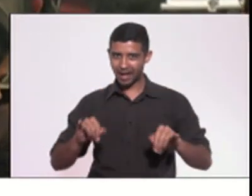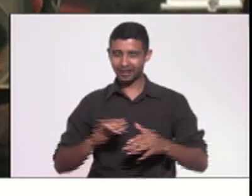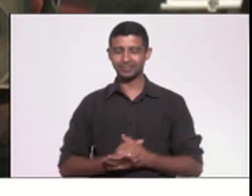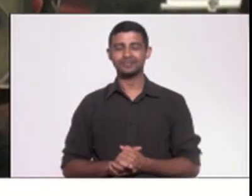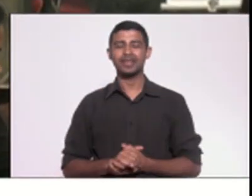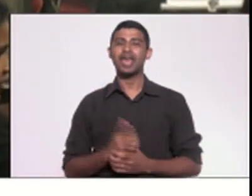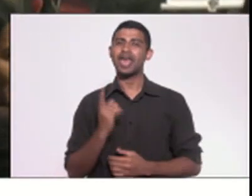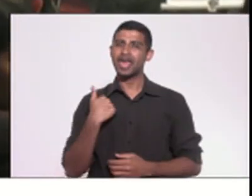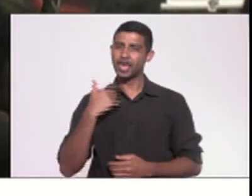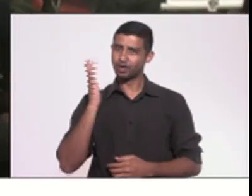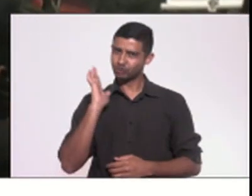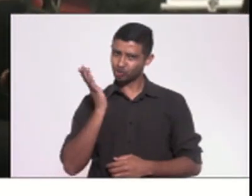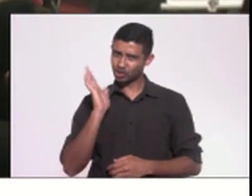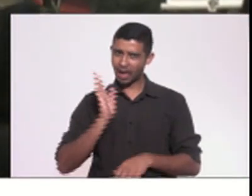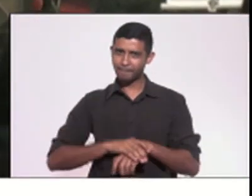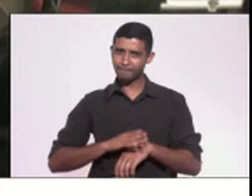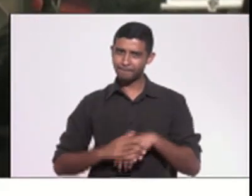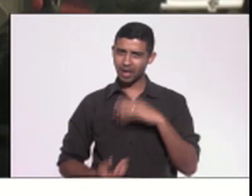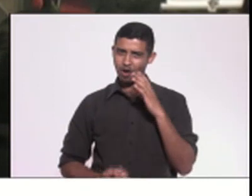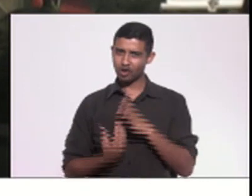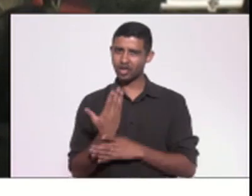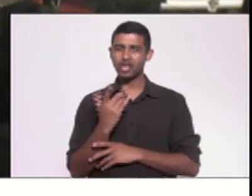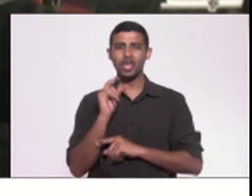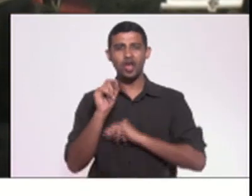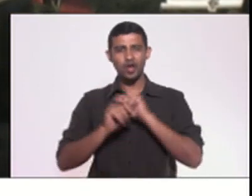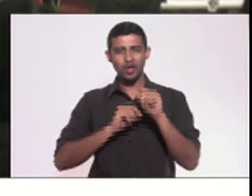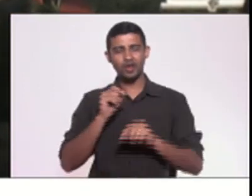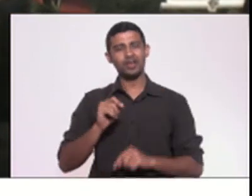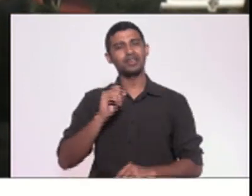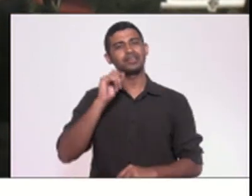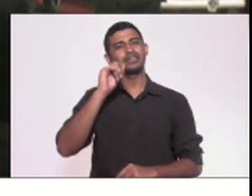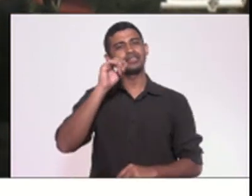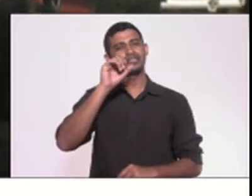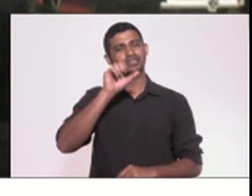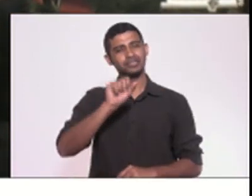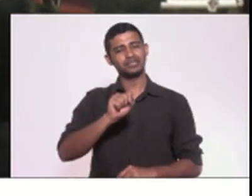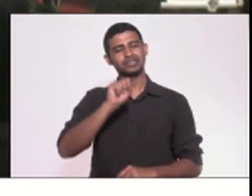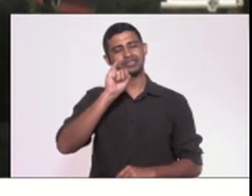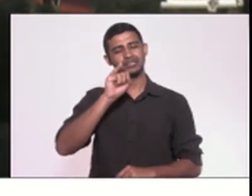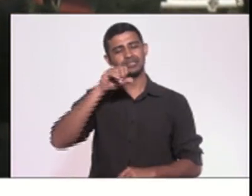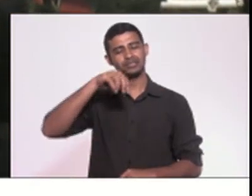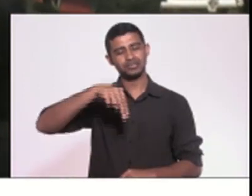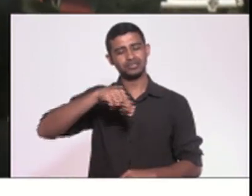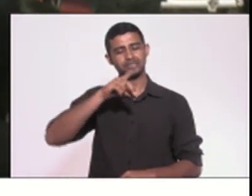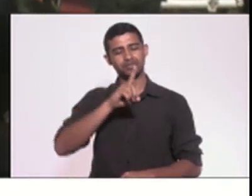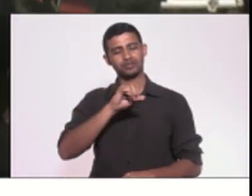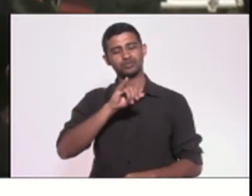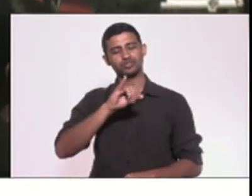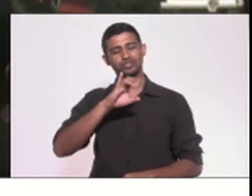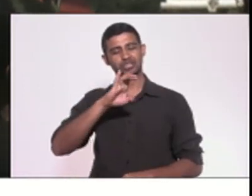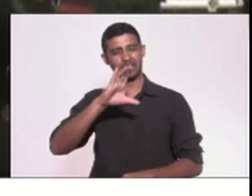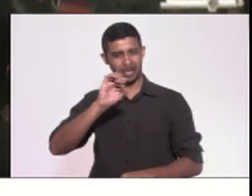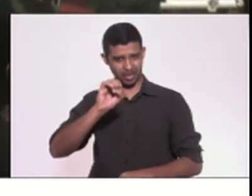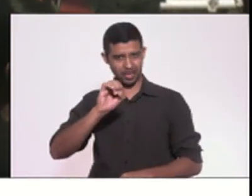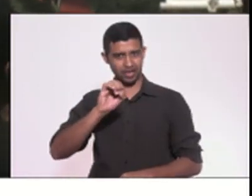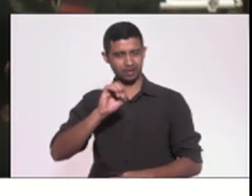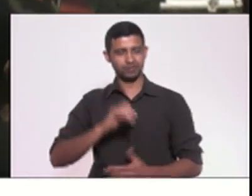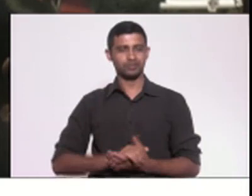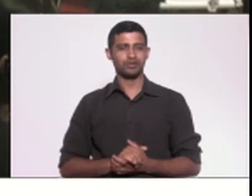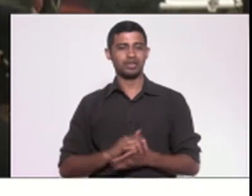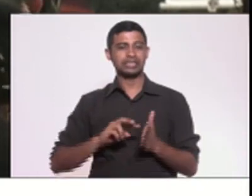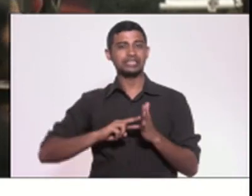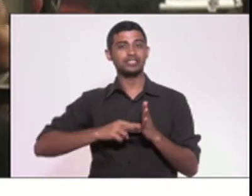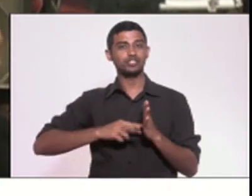fui fundador do Sindieco, que é um sindicato voltado para setores de ecologia,